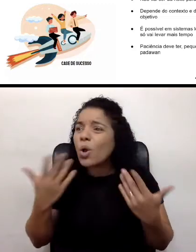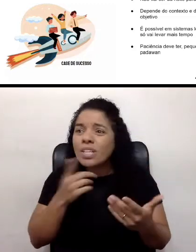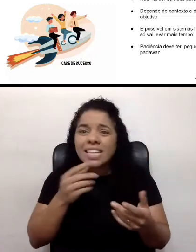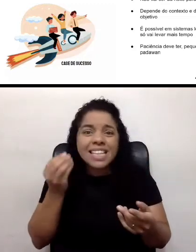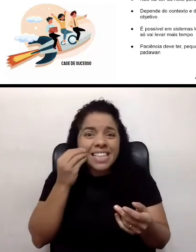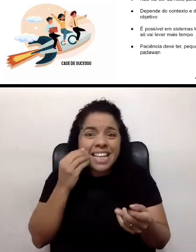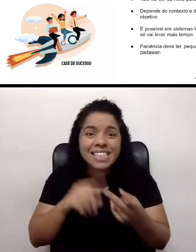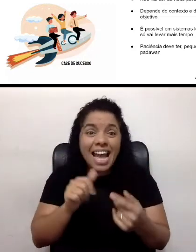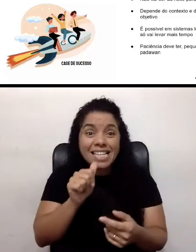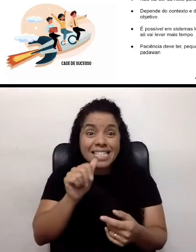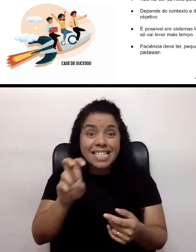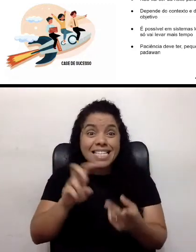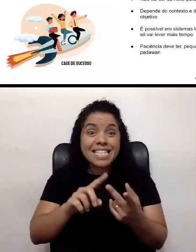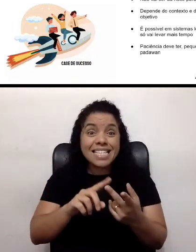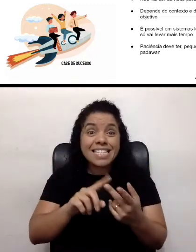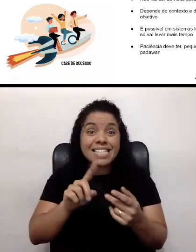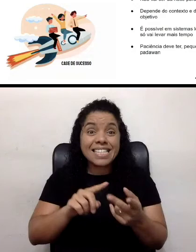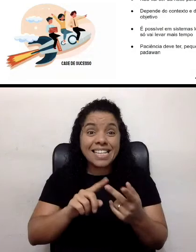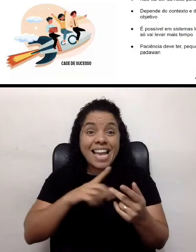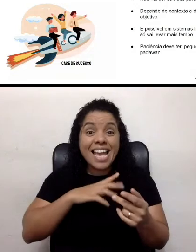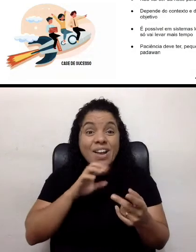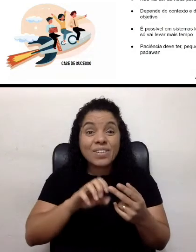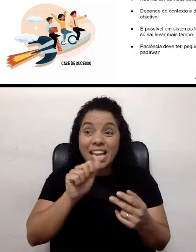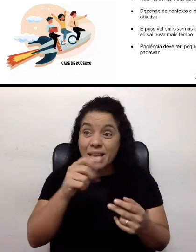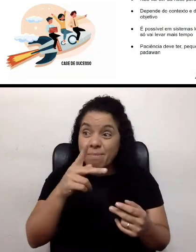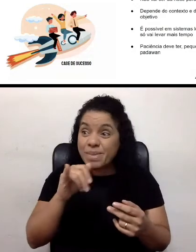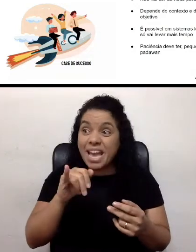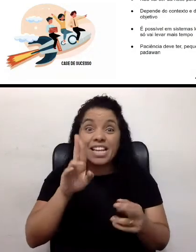testar 15 APIs diferentes?